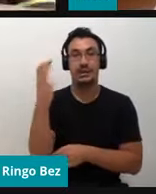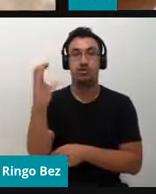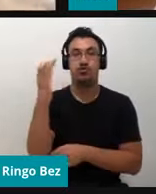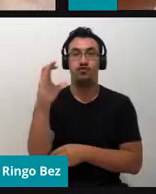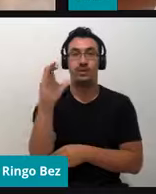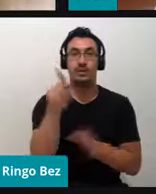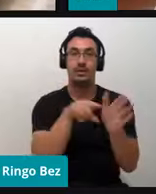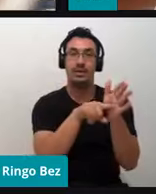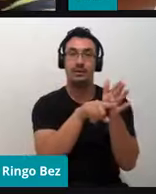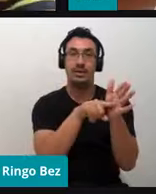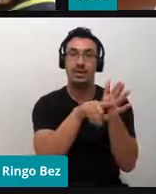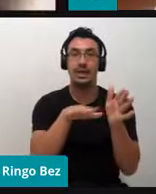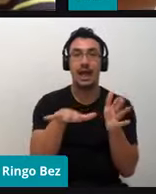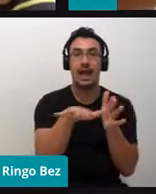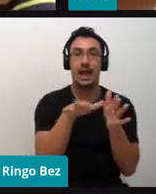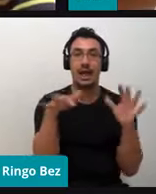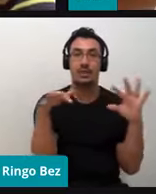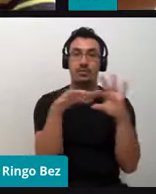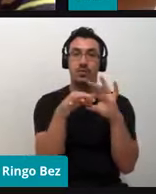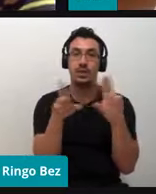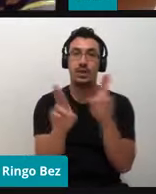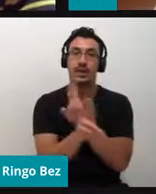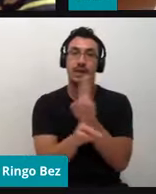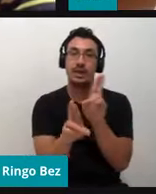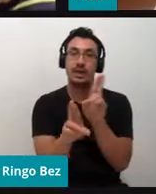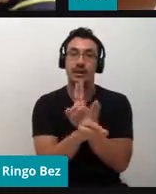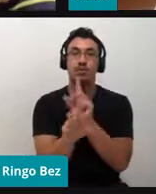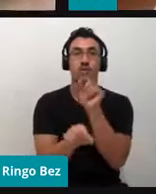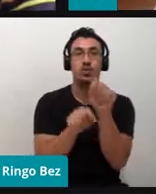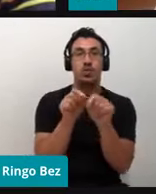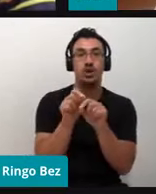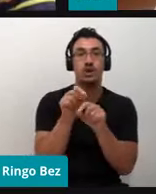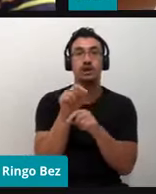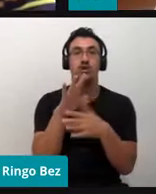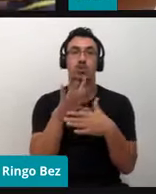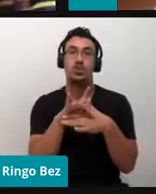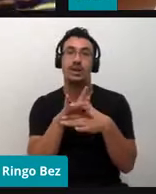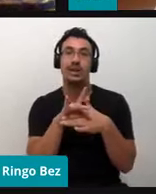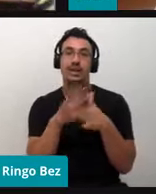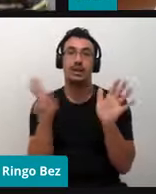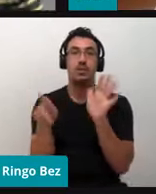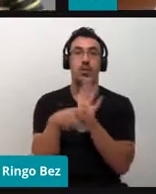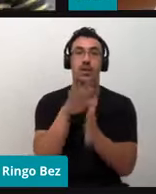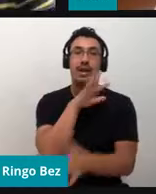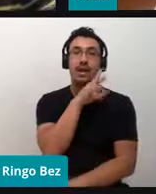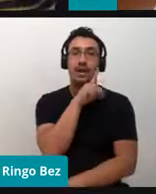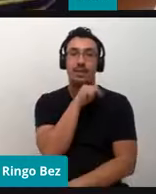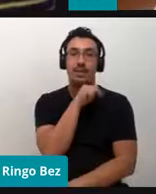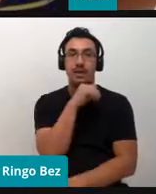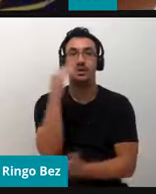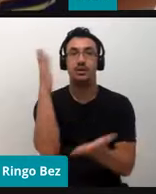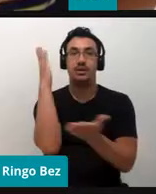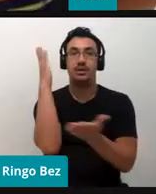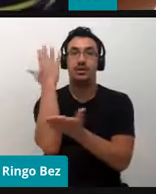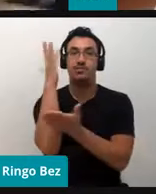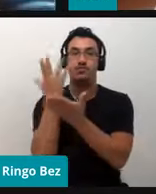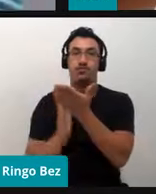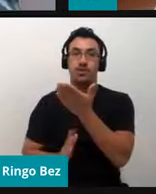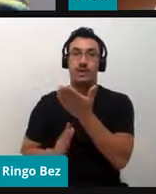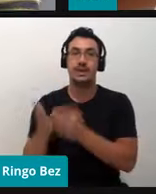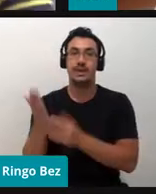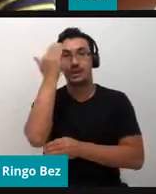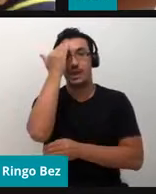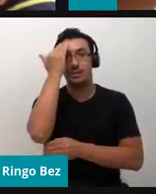com essa relação entre zoonoses e desmatamento, eles já estão alertando para a possibilidade